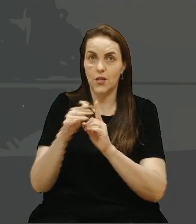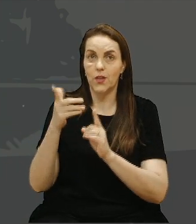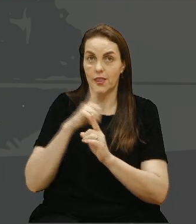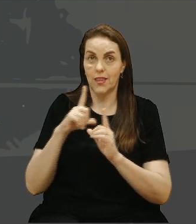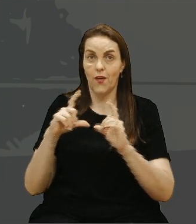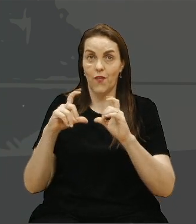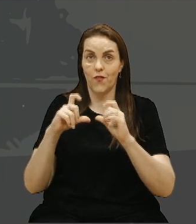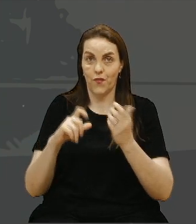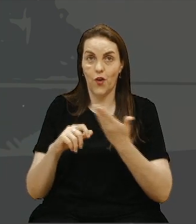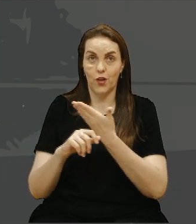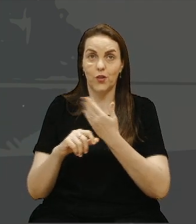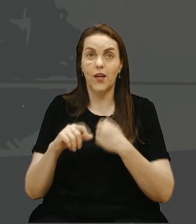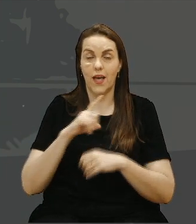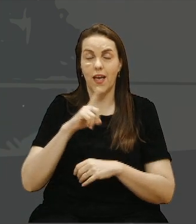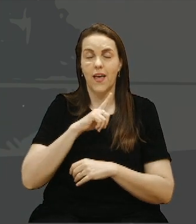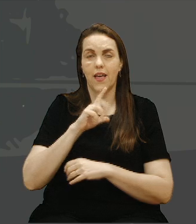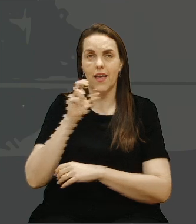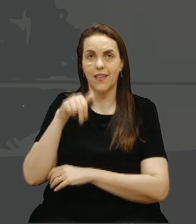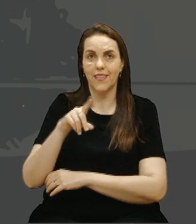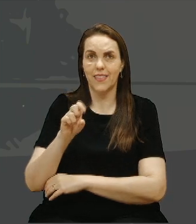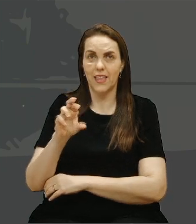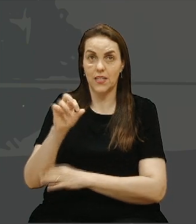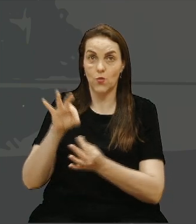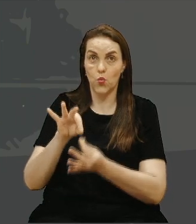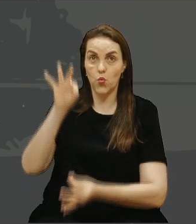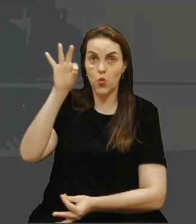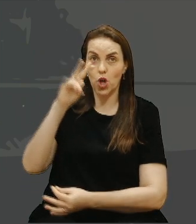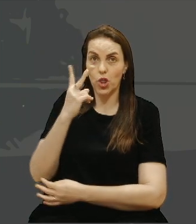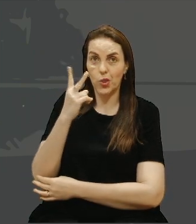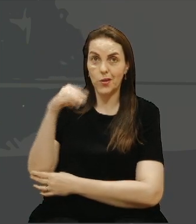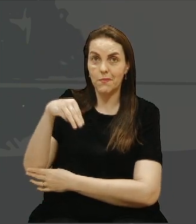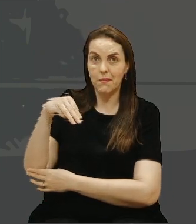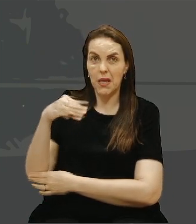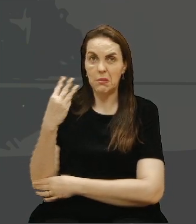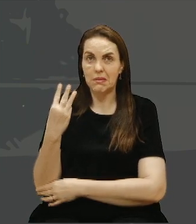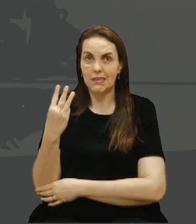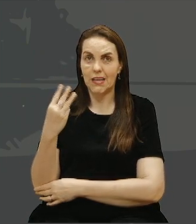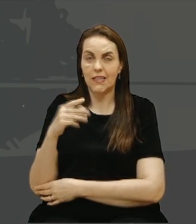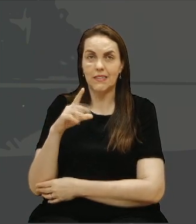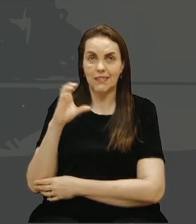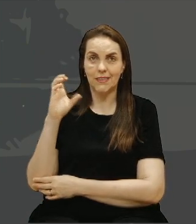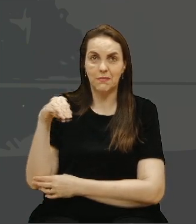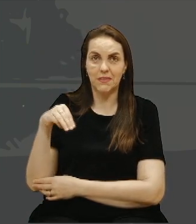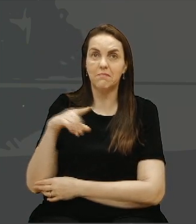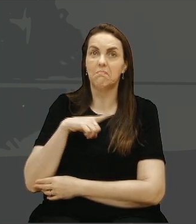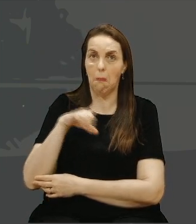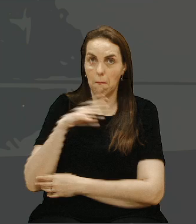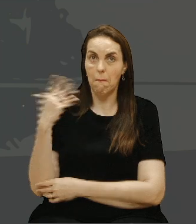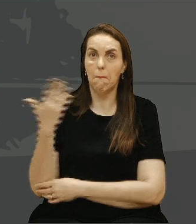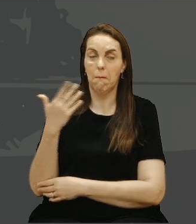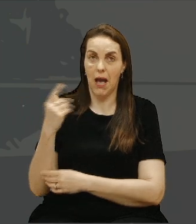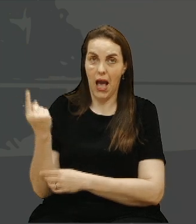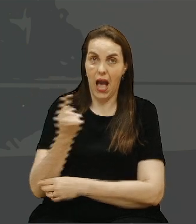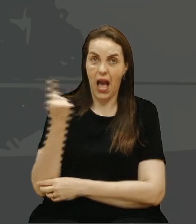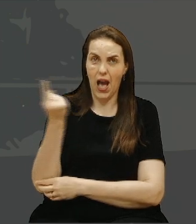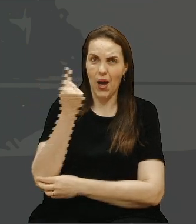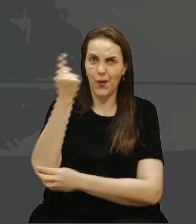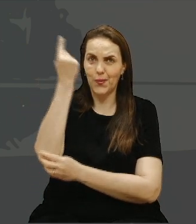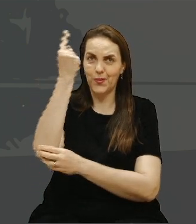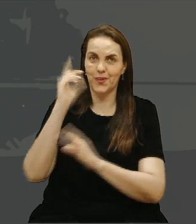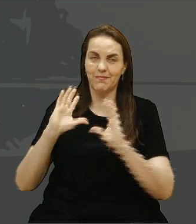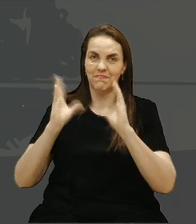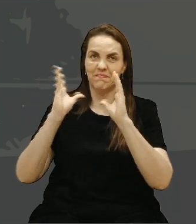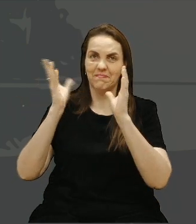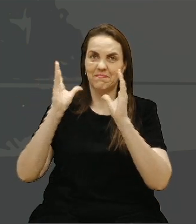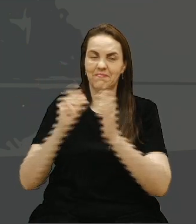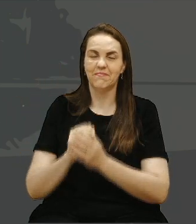está Gustavo Endres aí, 2,3 metros, 2,6 metros, um negócio assim. Então, o cara é realmente uma muralha, né, do vôlei